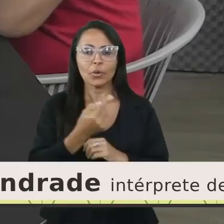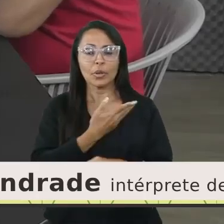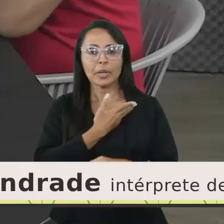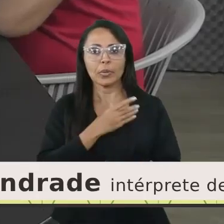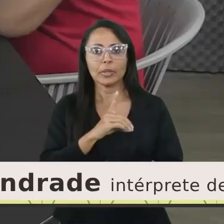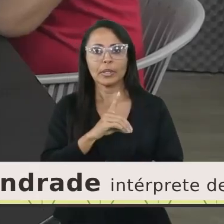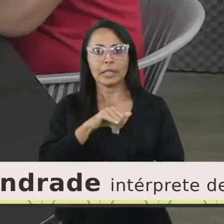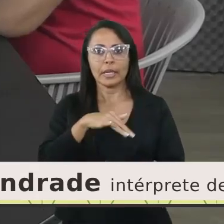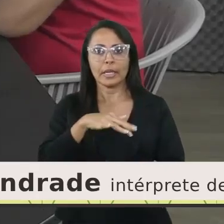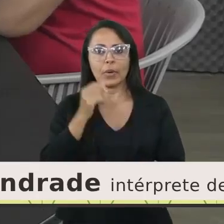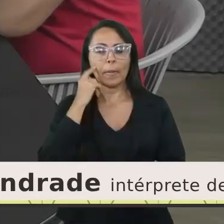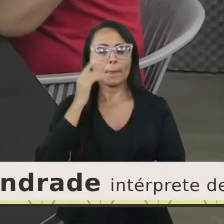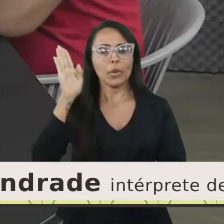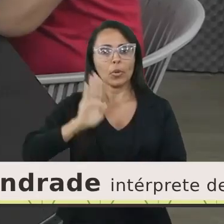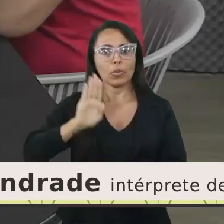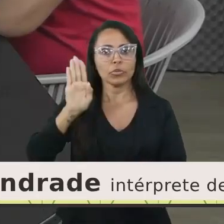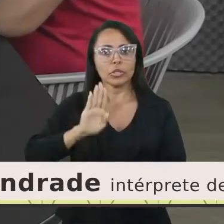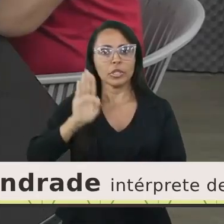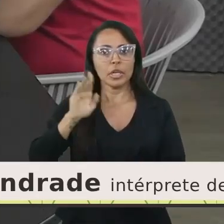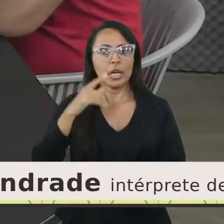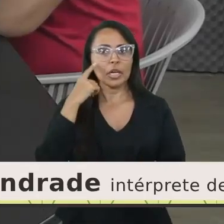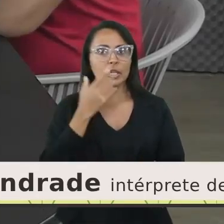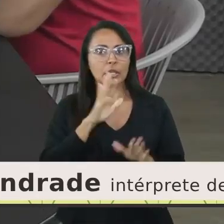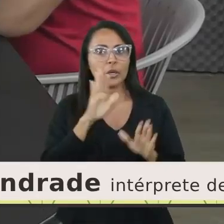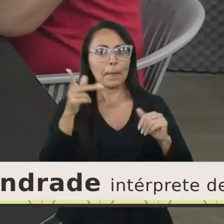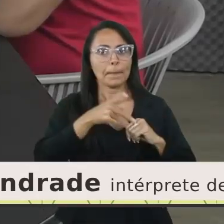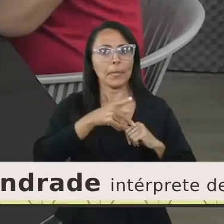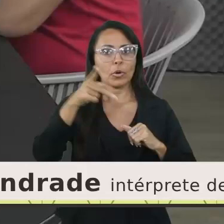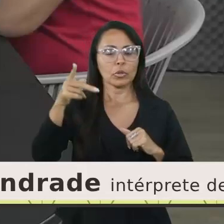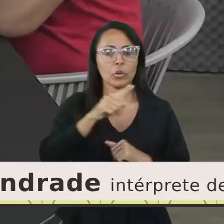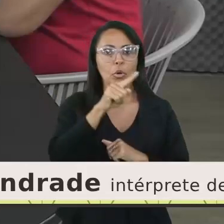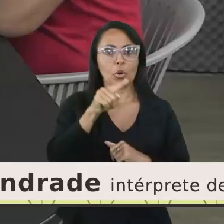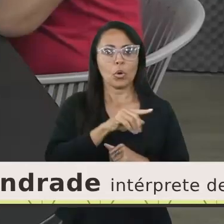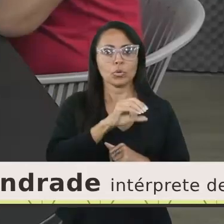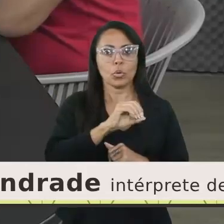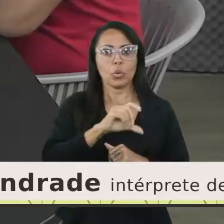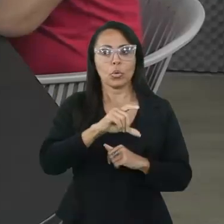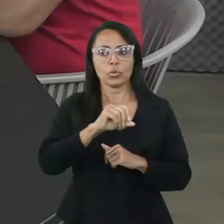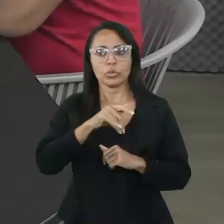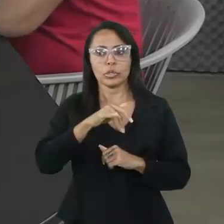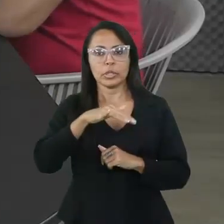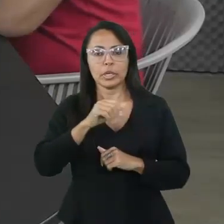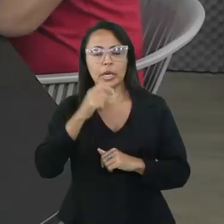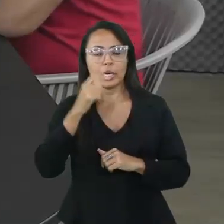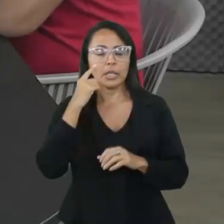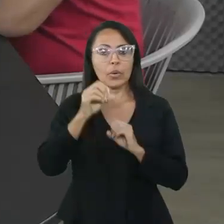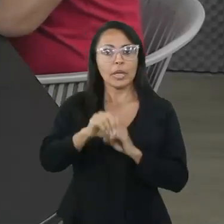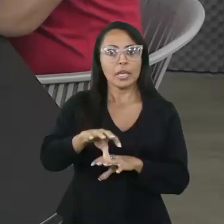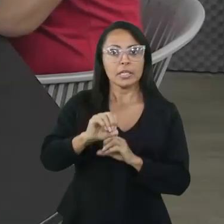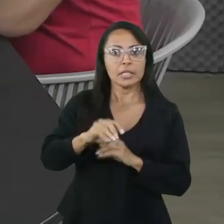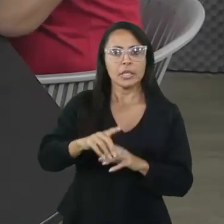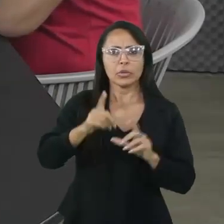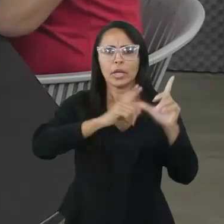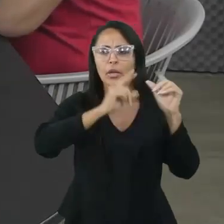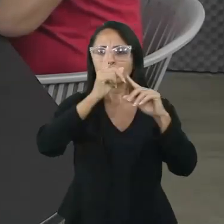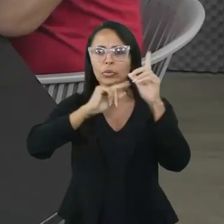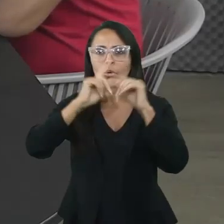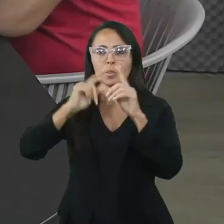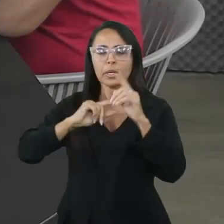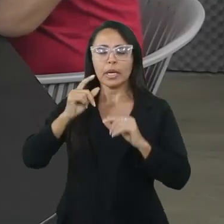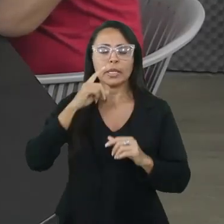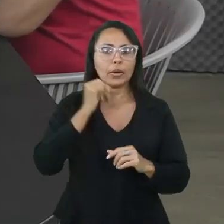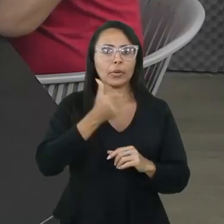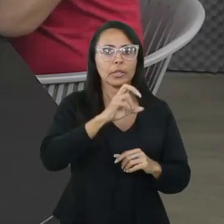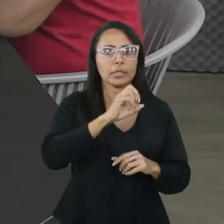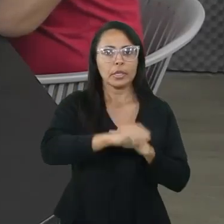Daniel, que é biólogo, especialista em zoologia, especialista em ensino de astronomia e atua há 15 anos